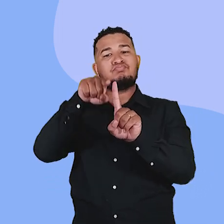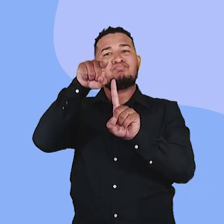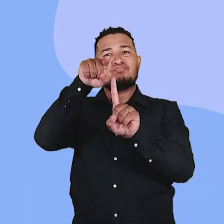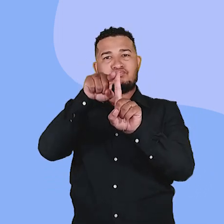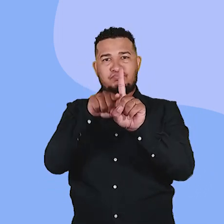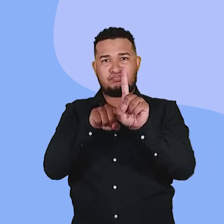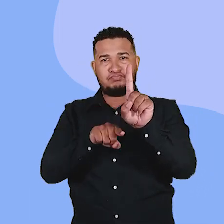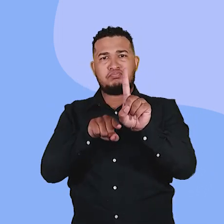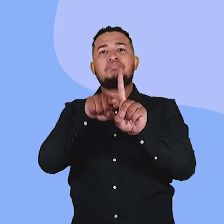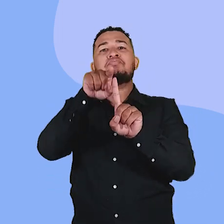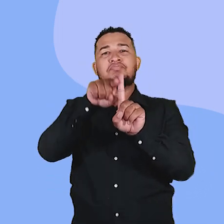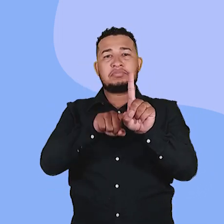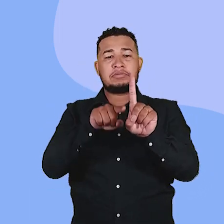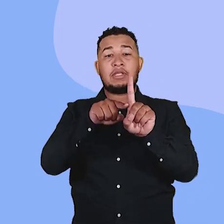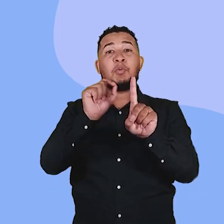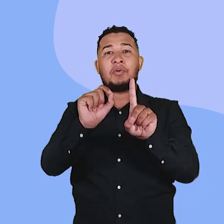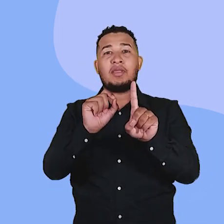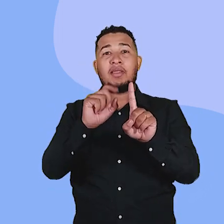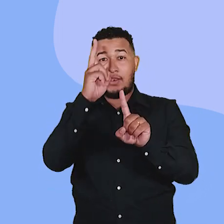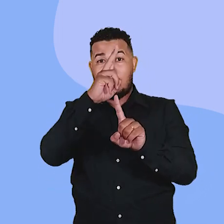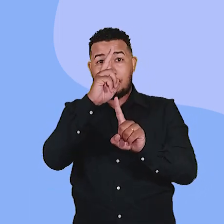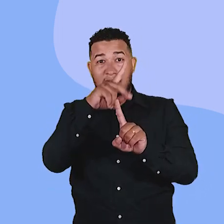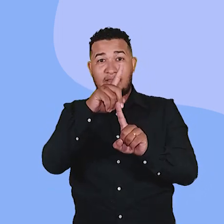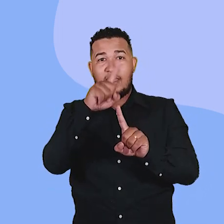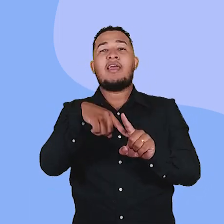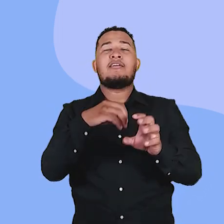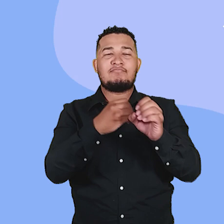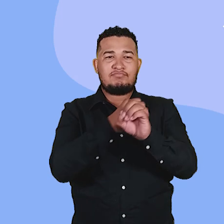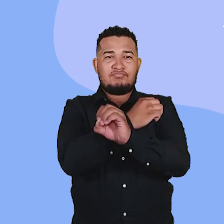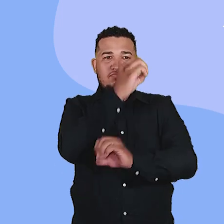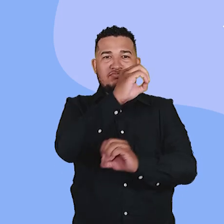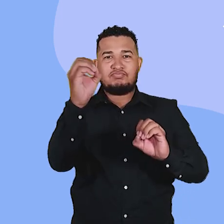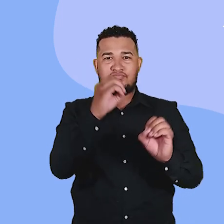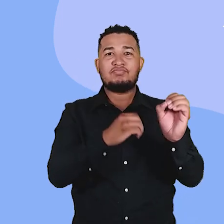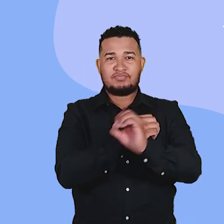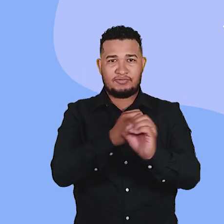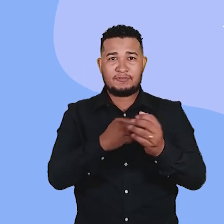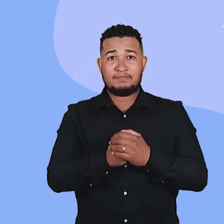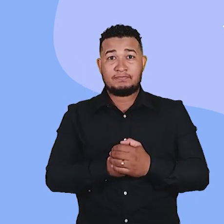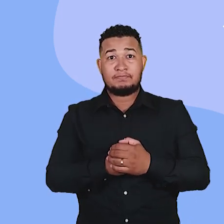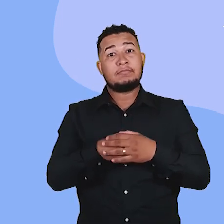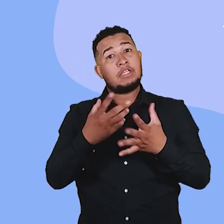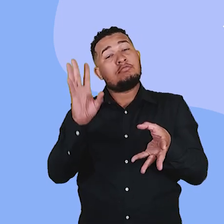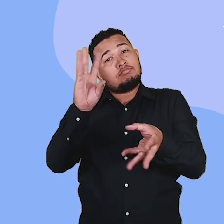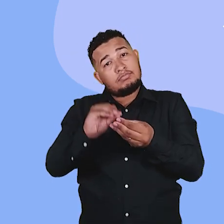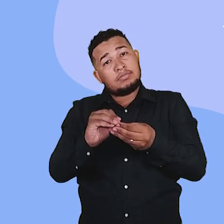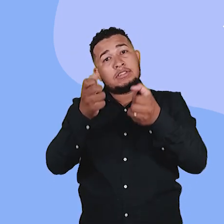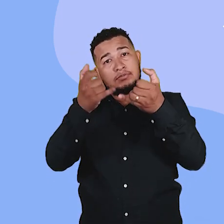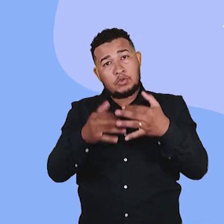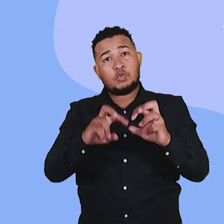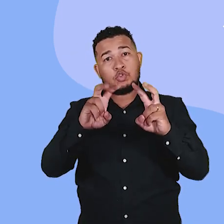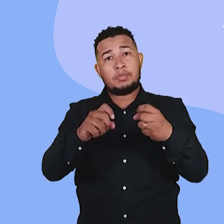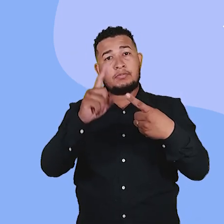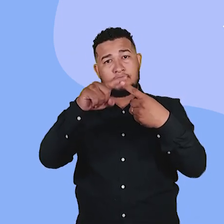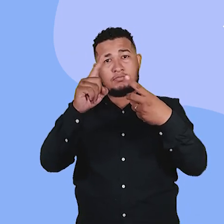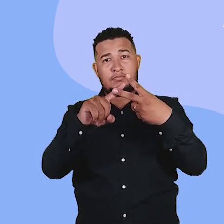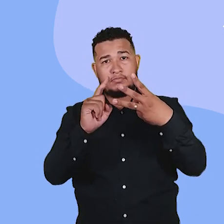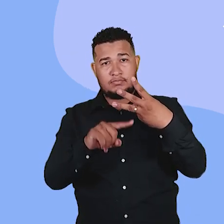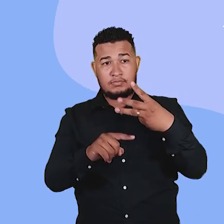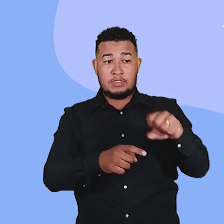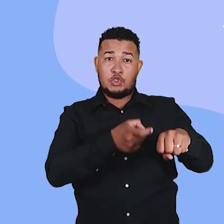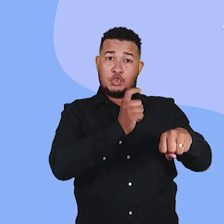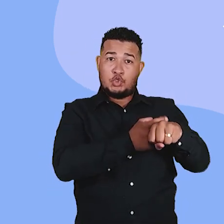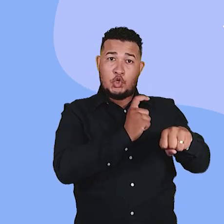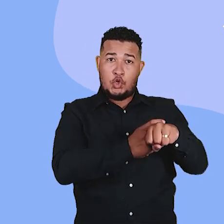temperatura. E a temperatura, lembra, é o grau de agitação das moléculas. Por fim, nós falamos aí dos estados de agregação da